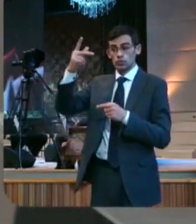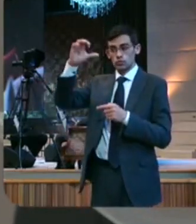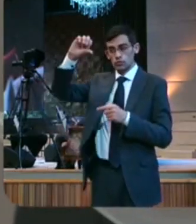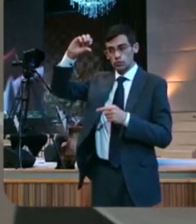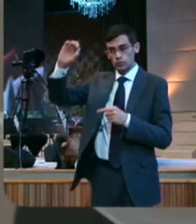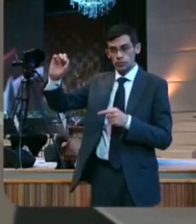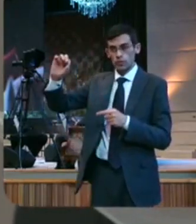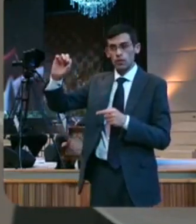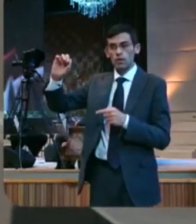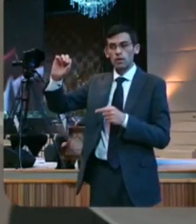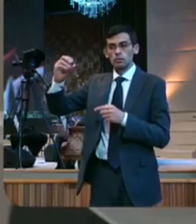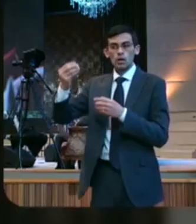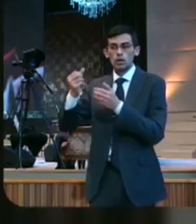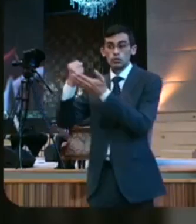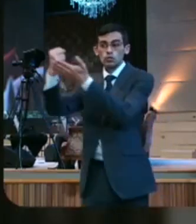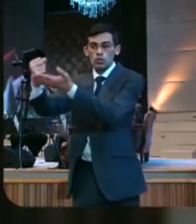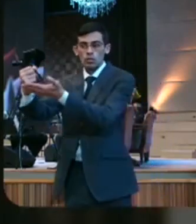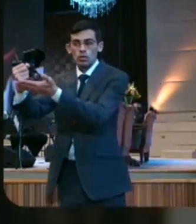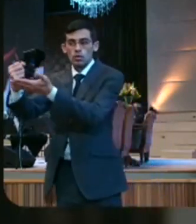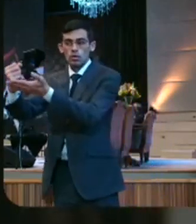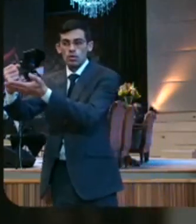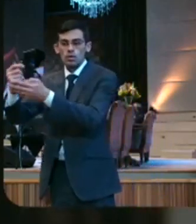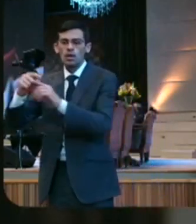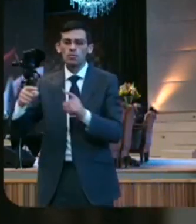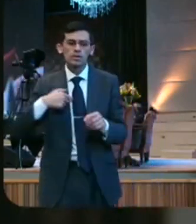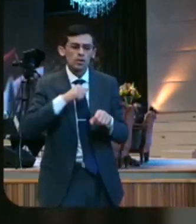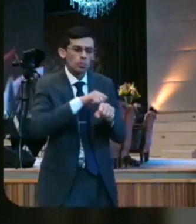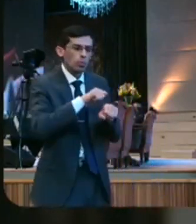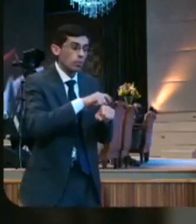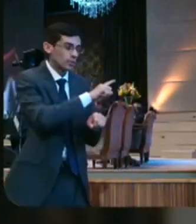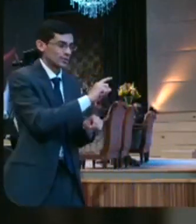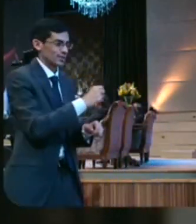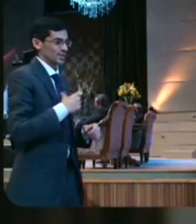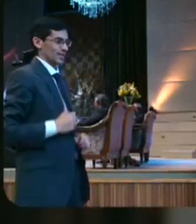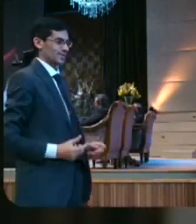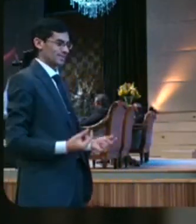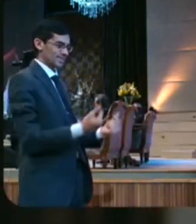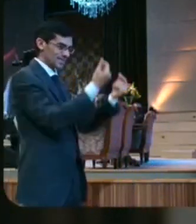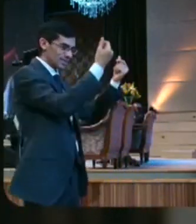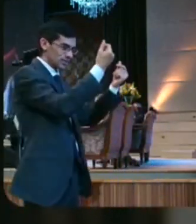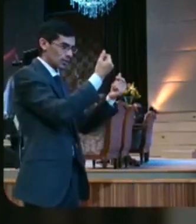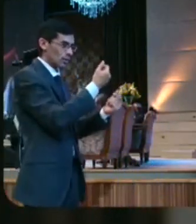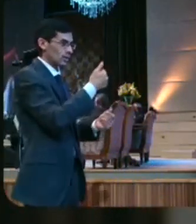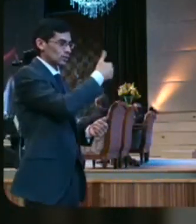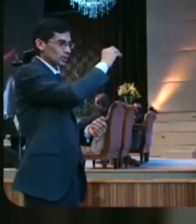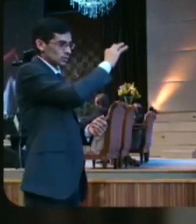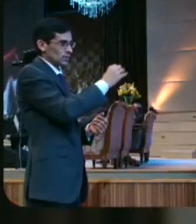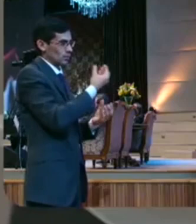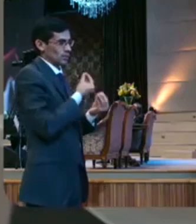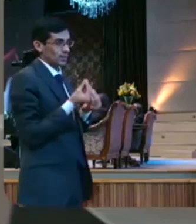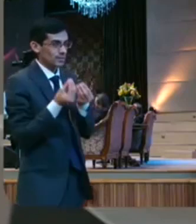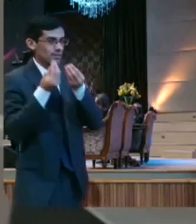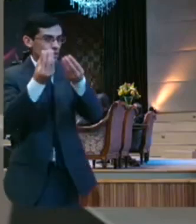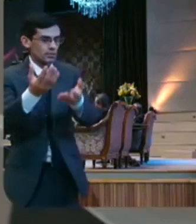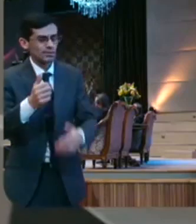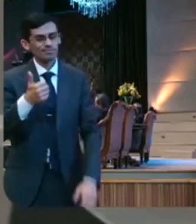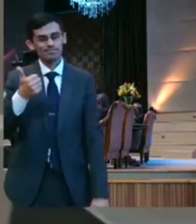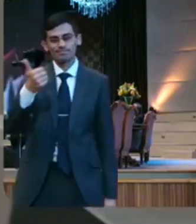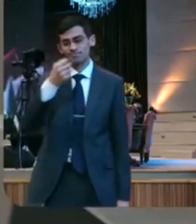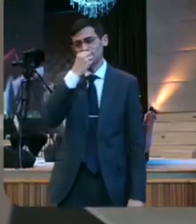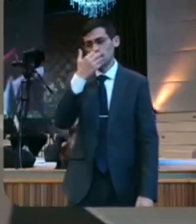90%? Não, é que eu sou pobrezinho, o senhor é rico, então eu tirei dos seus. Ele falou, tá bom, tá